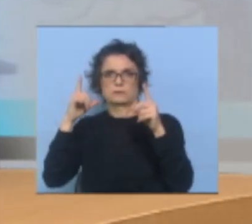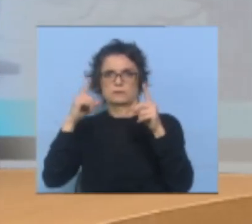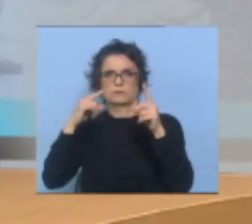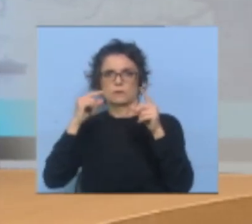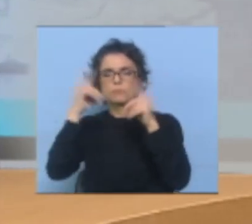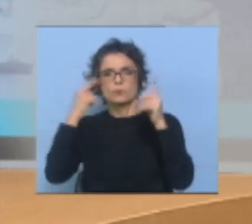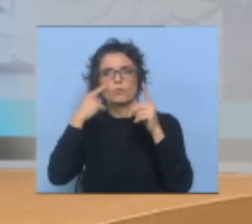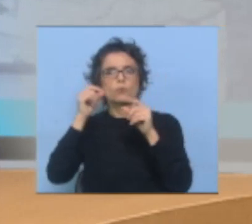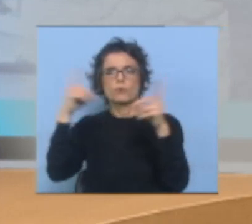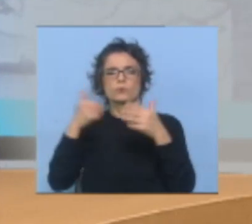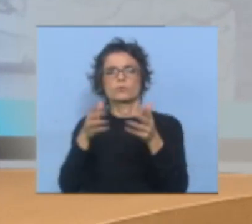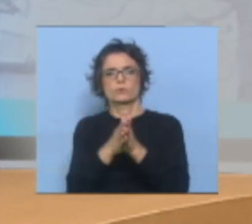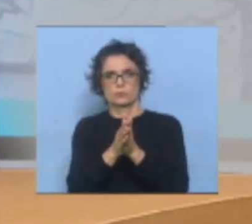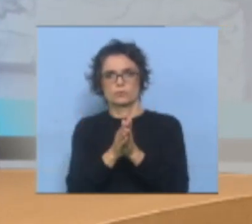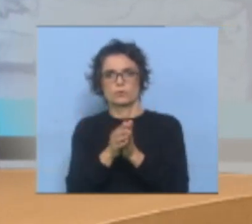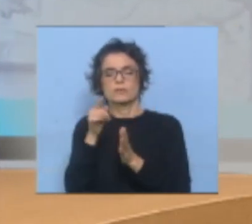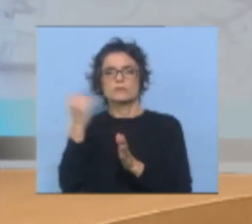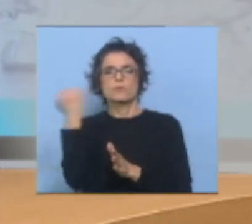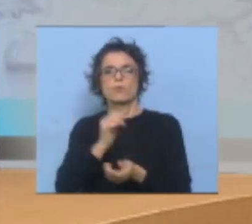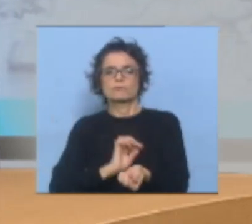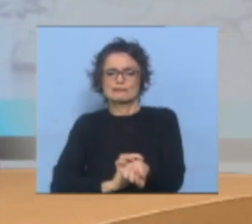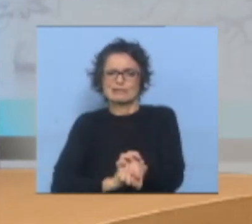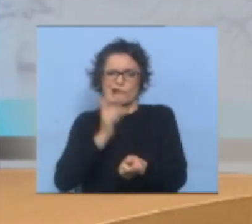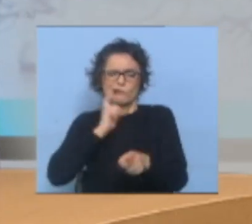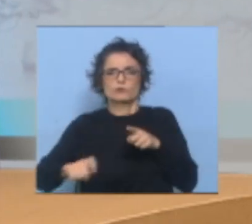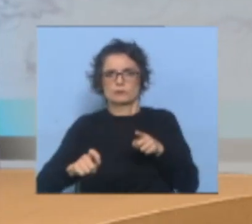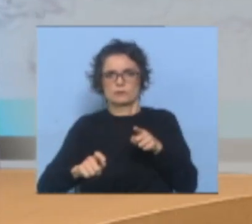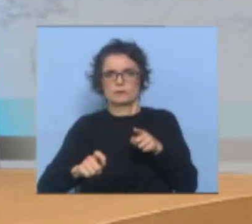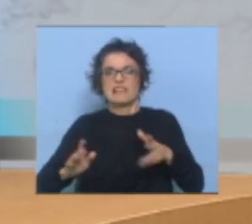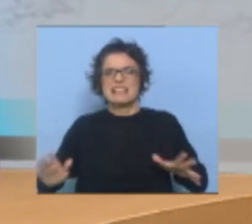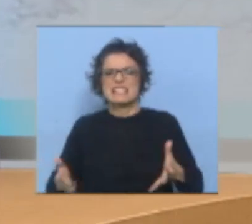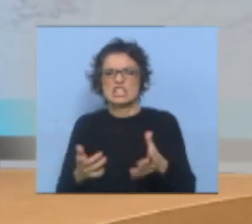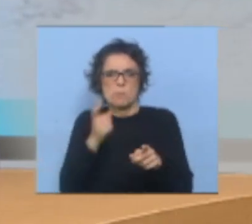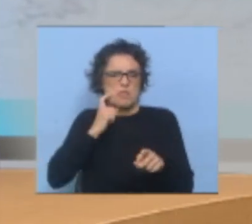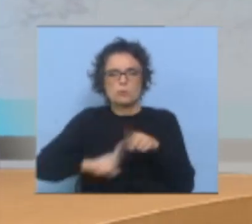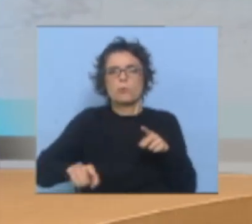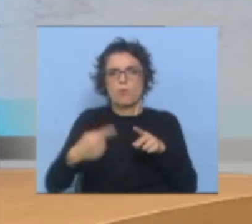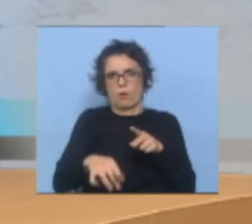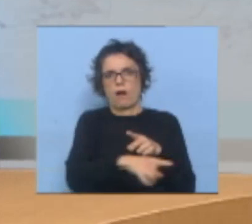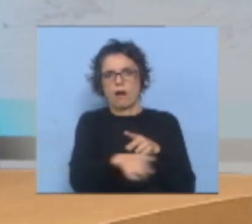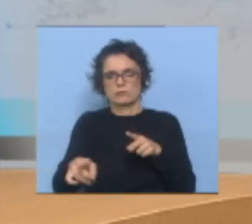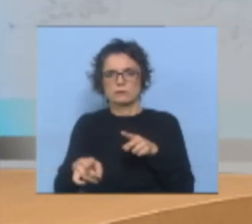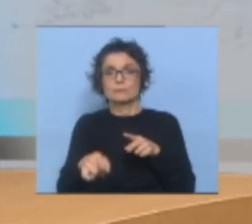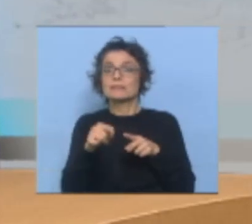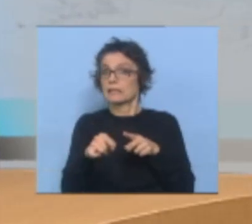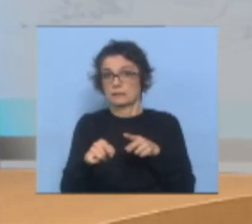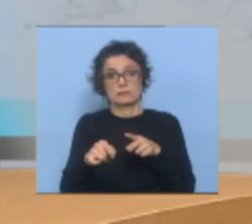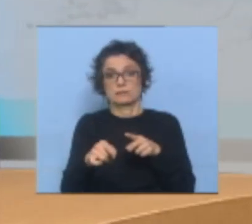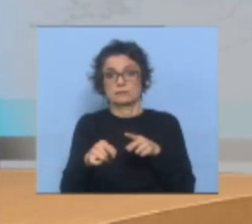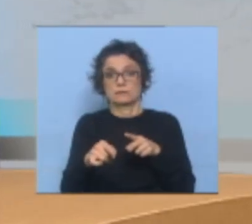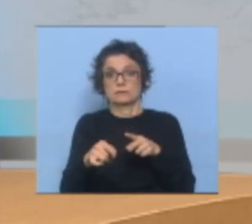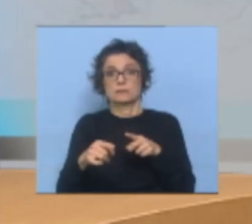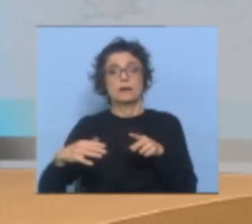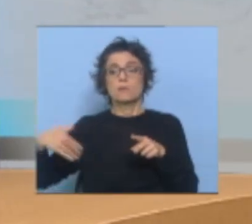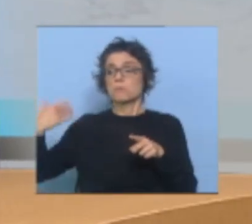outro crime que é o da violência, incitamento à violência e ao ódio, estavam a ser calmamente praticadas